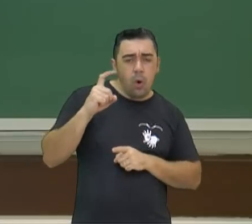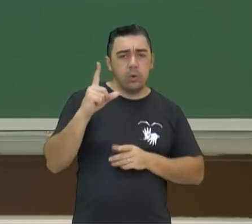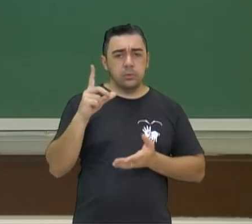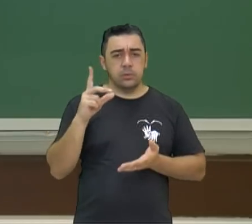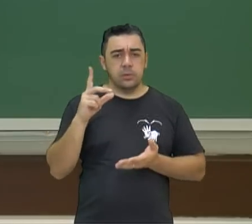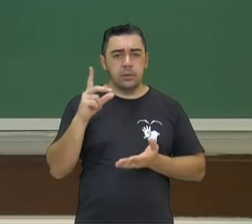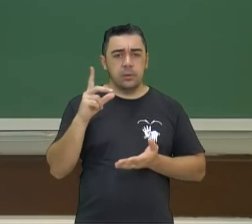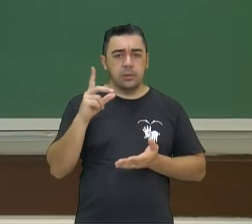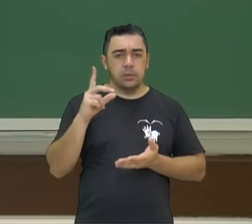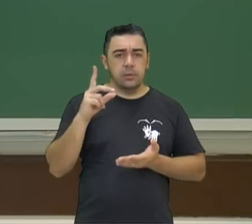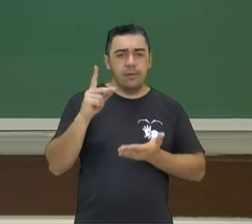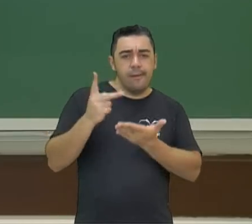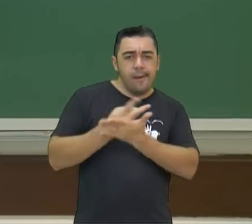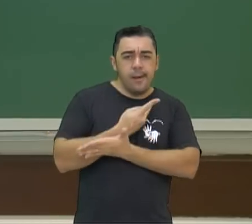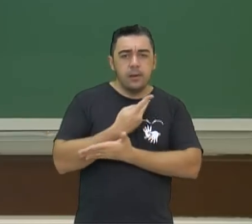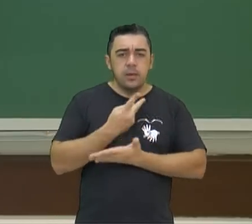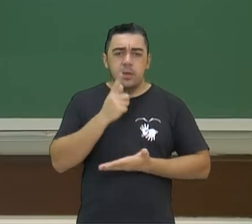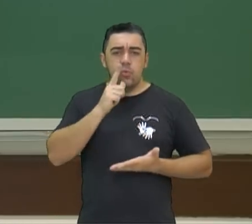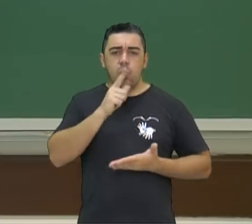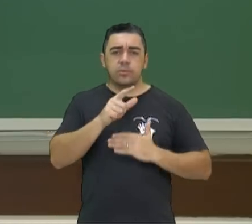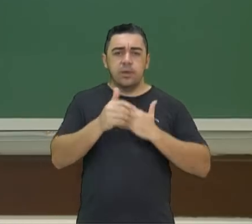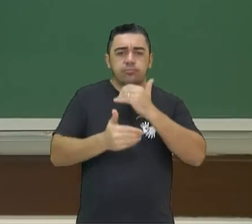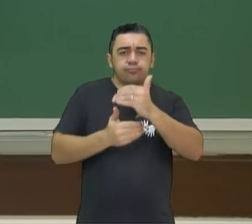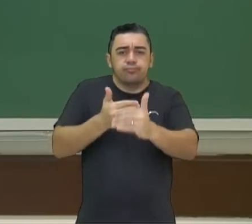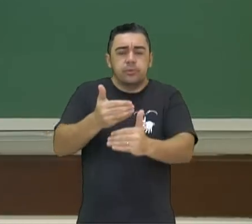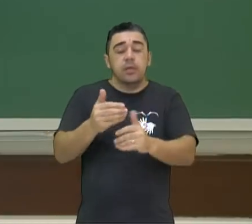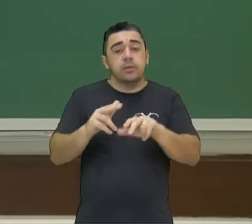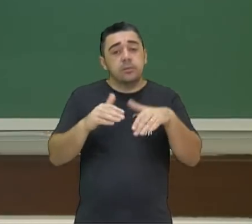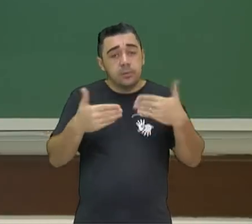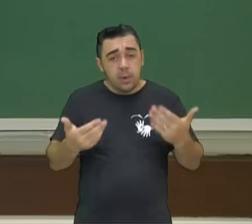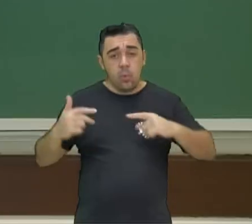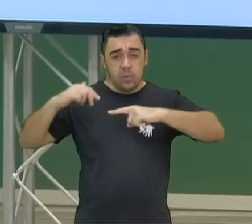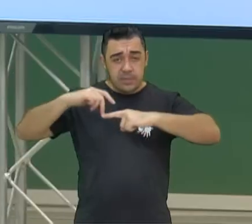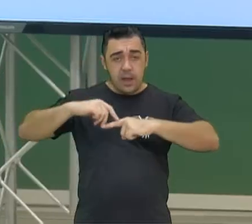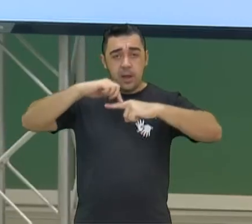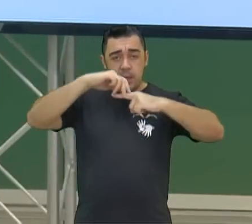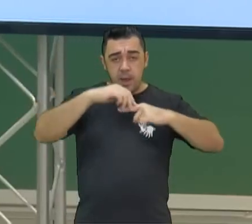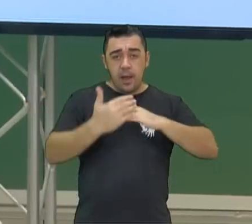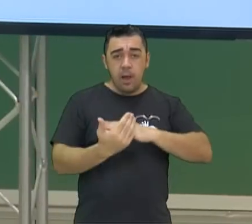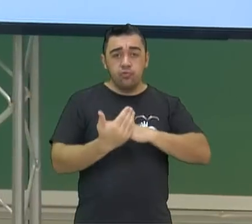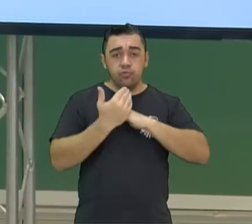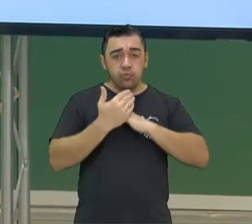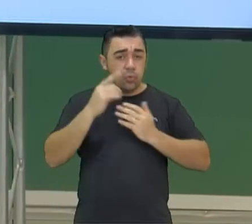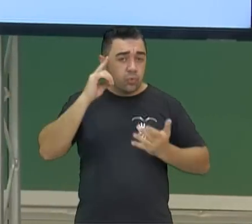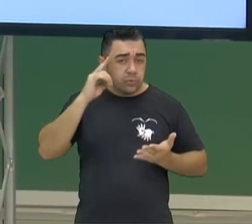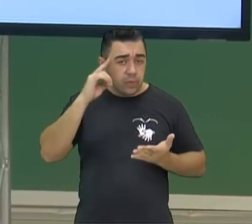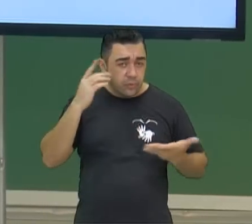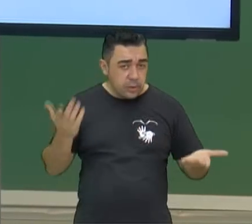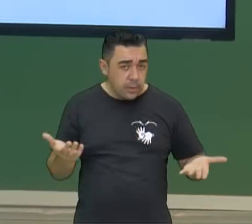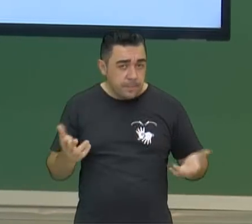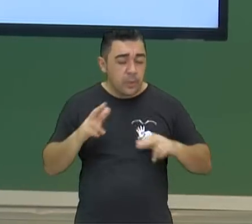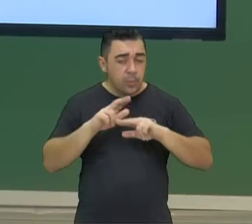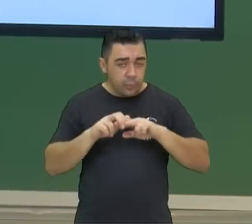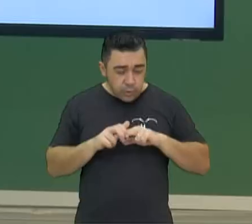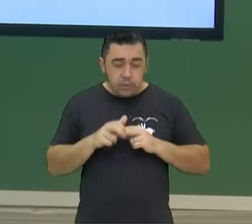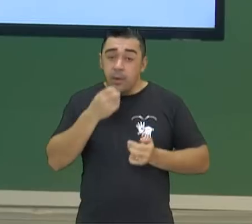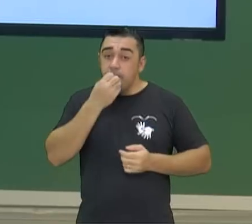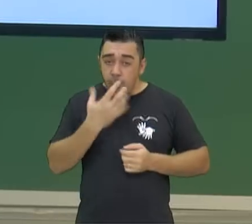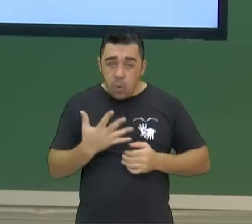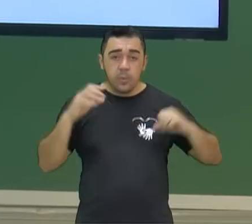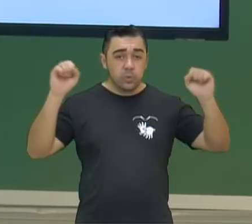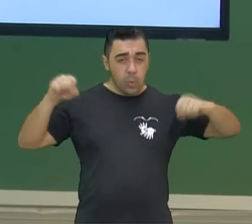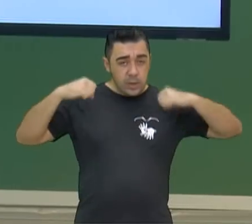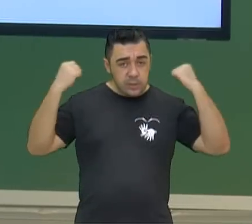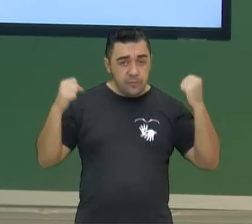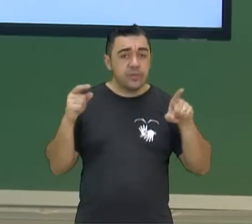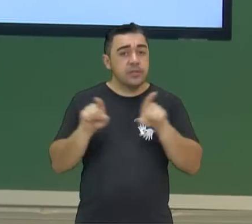bom desempenho. Então, isso ajudou eles no dia a dia. E por isso que o slackline se dá muito bem com a educação física, porque ele